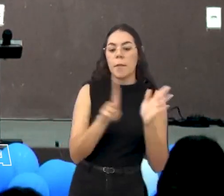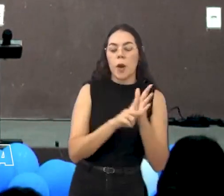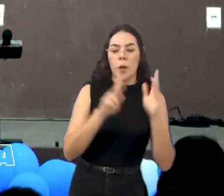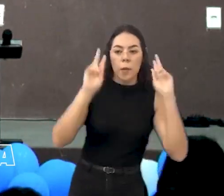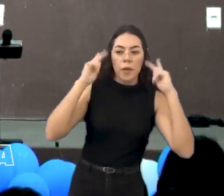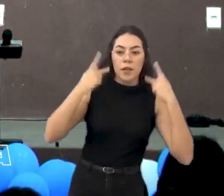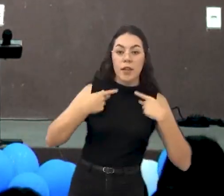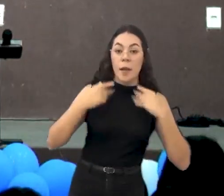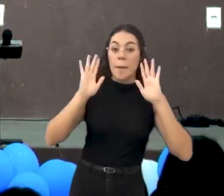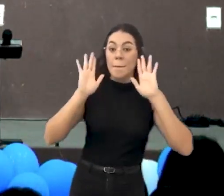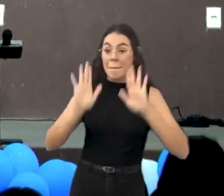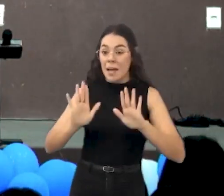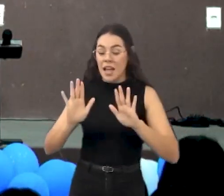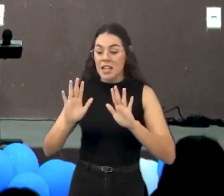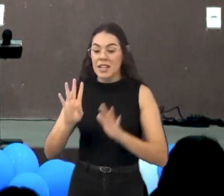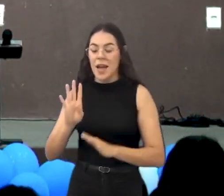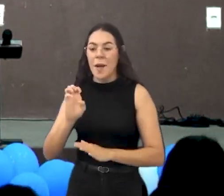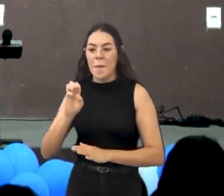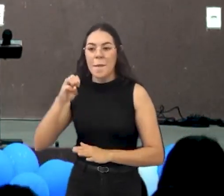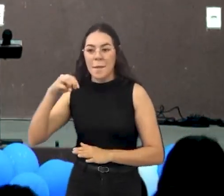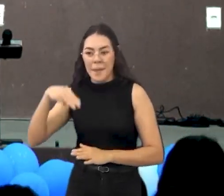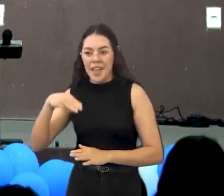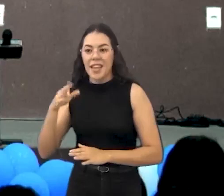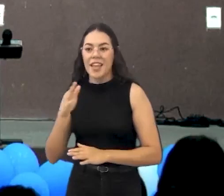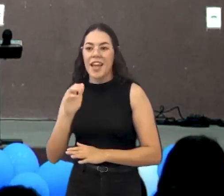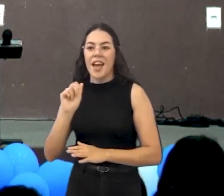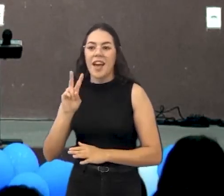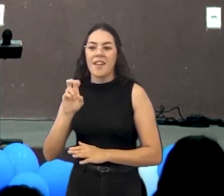a bem-aventurança é resultado de vitória divina.